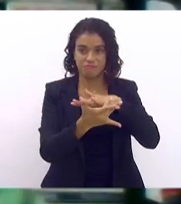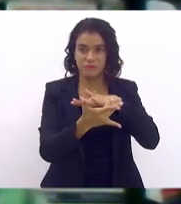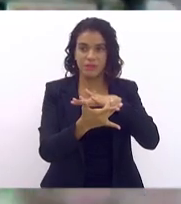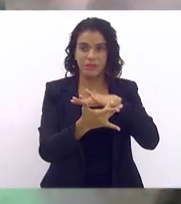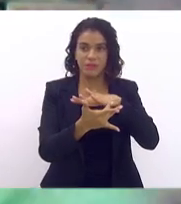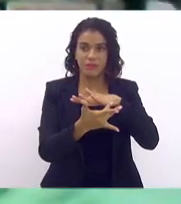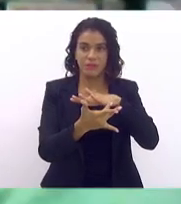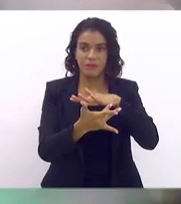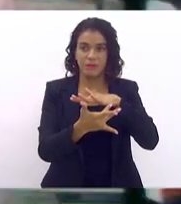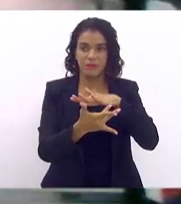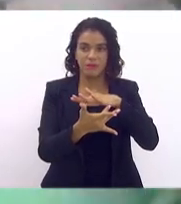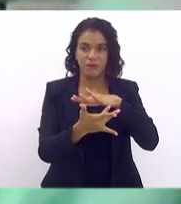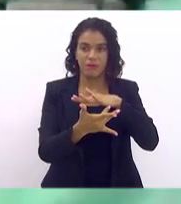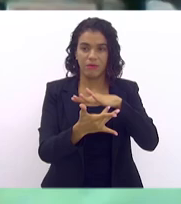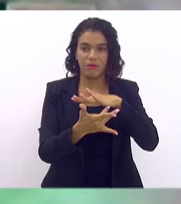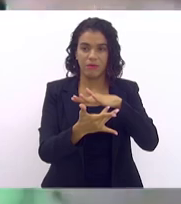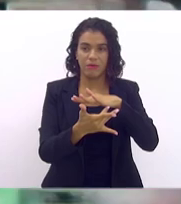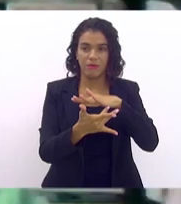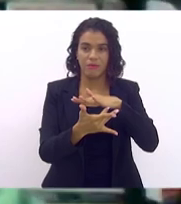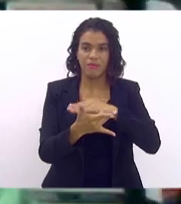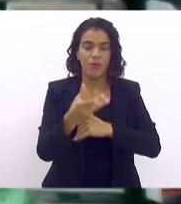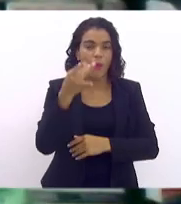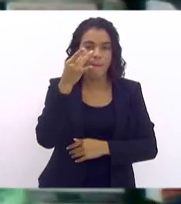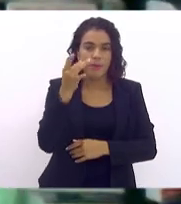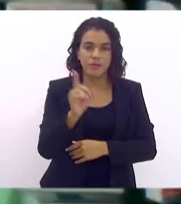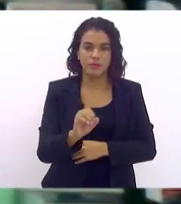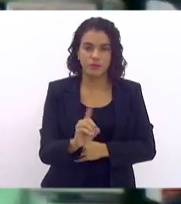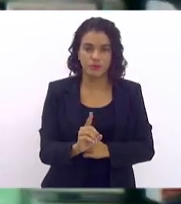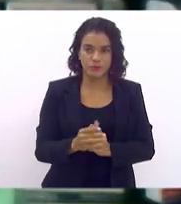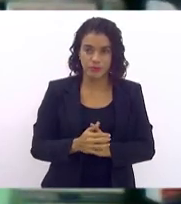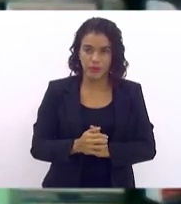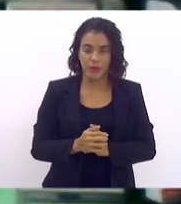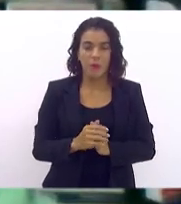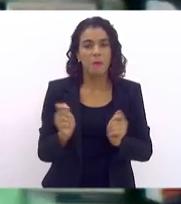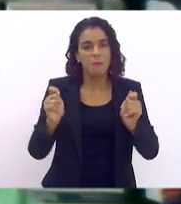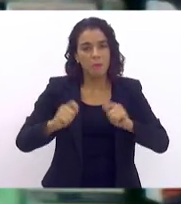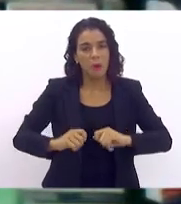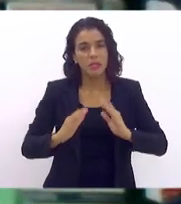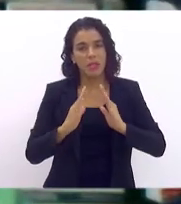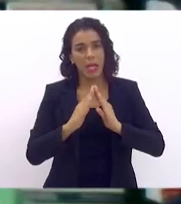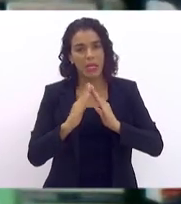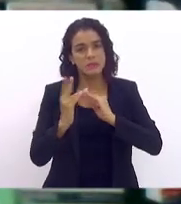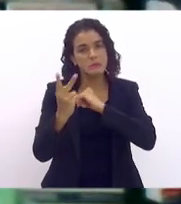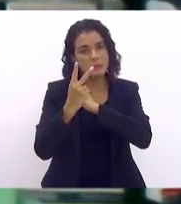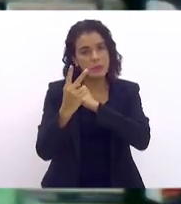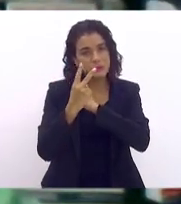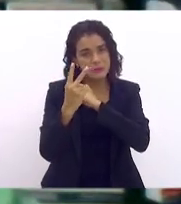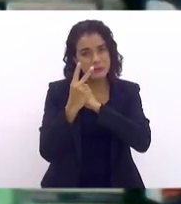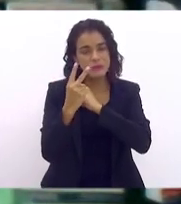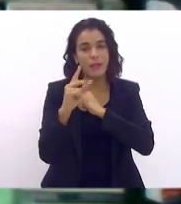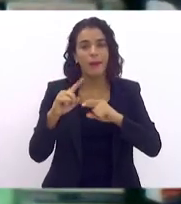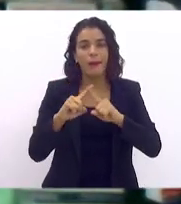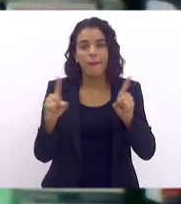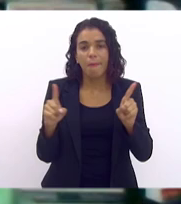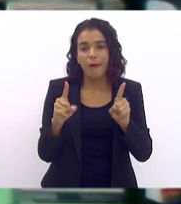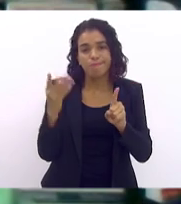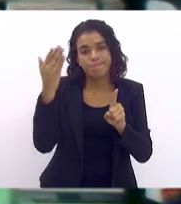ocorrendo, ocorreu presencial, não. Você pode estar dentro de casa protegida, mas você não